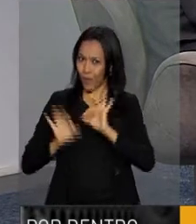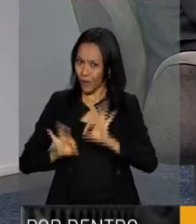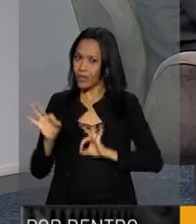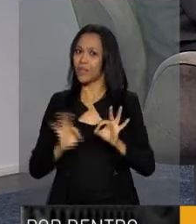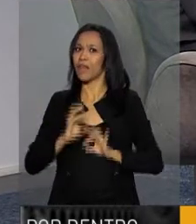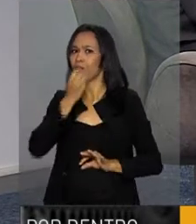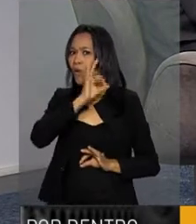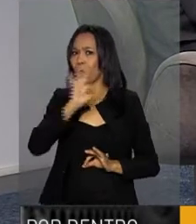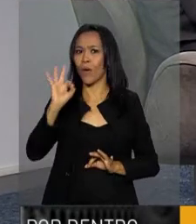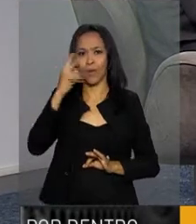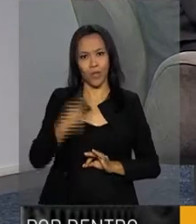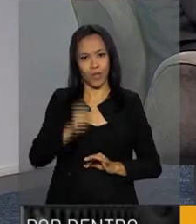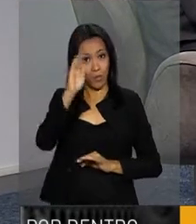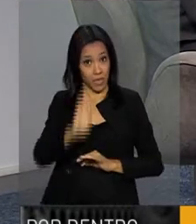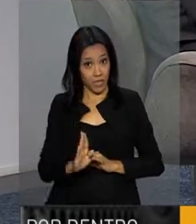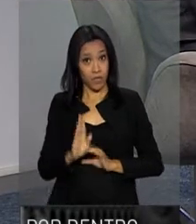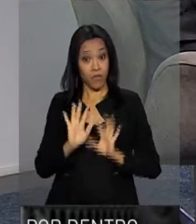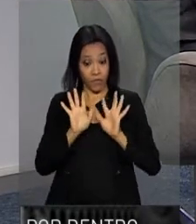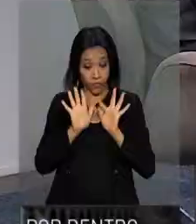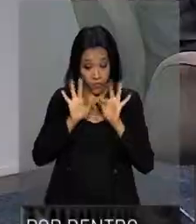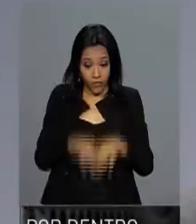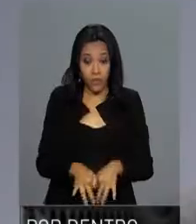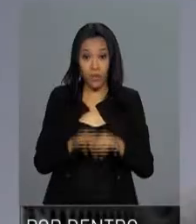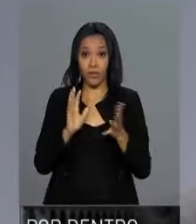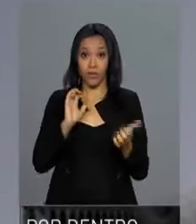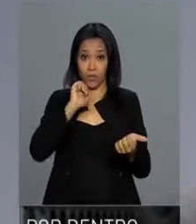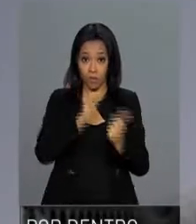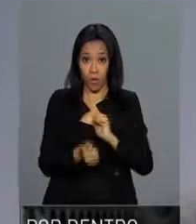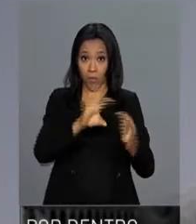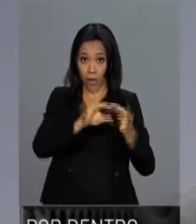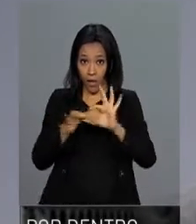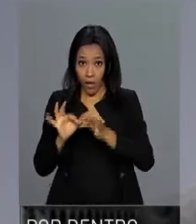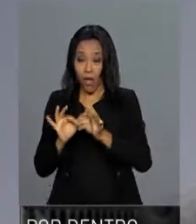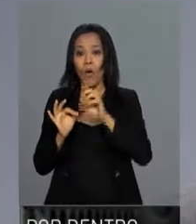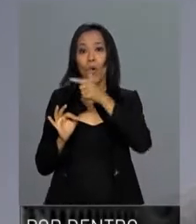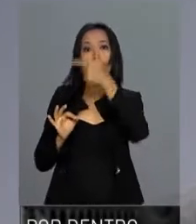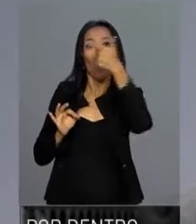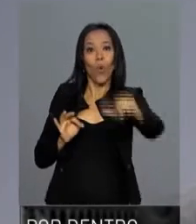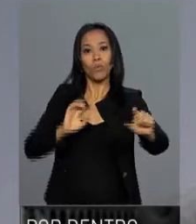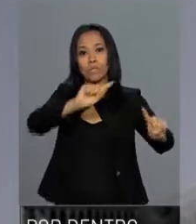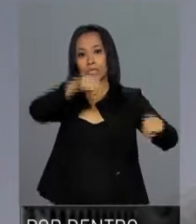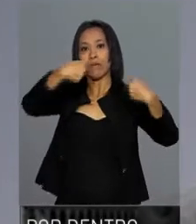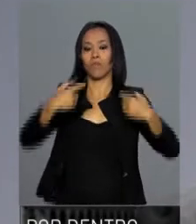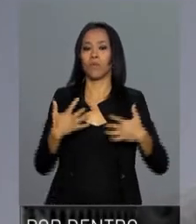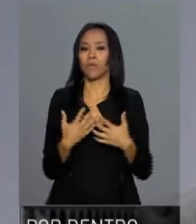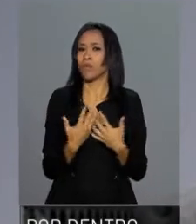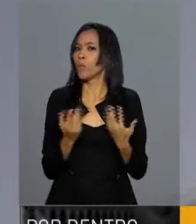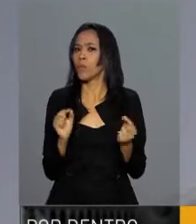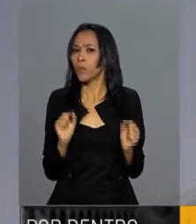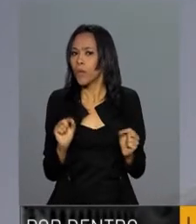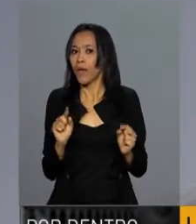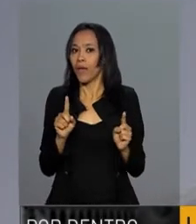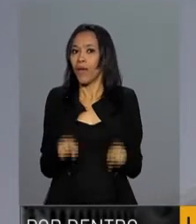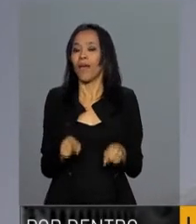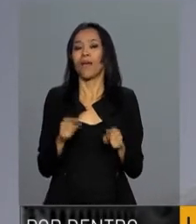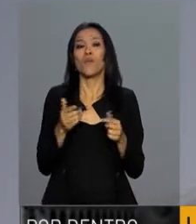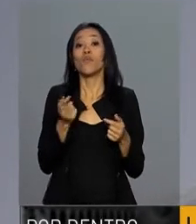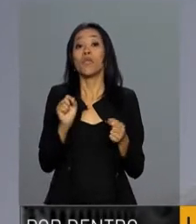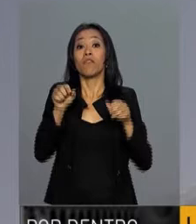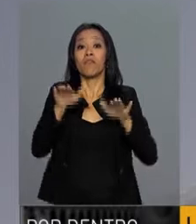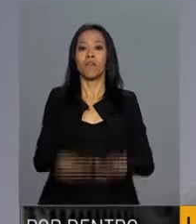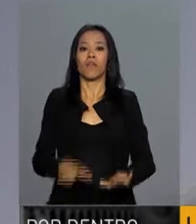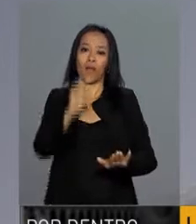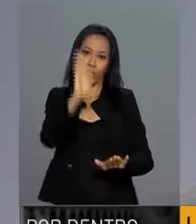brasil encerrada às olimpíadas no sesi era colocado outro desafio que era um legado esportivo